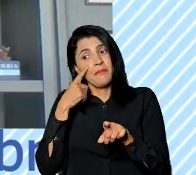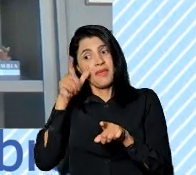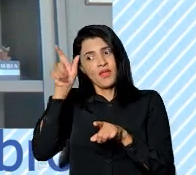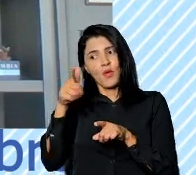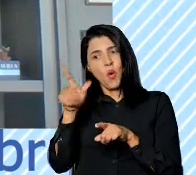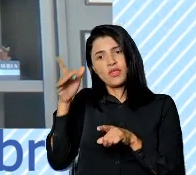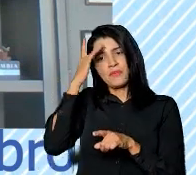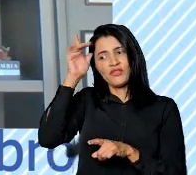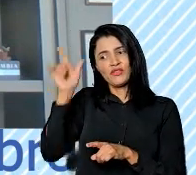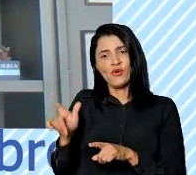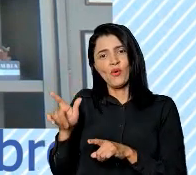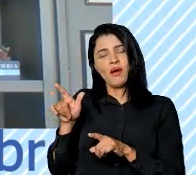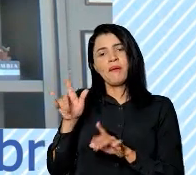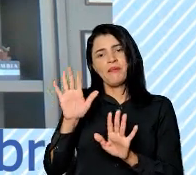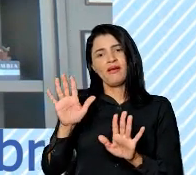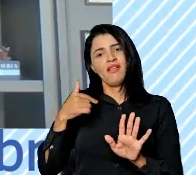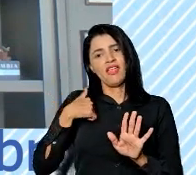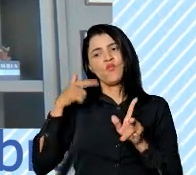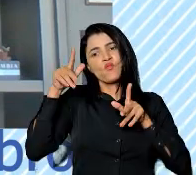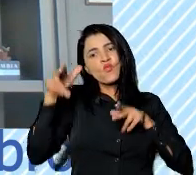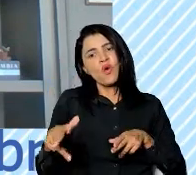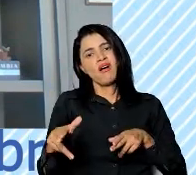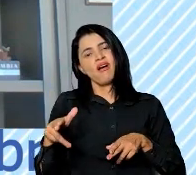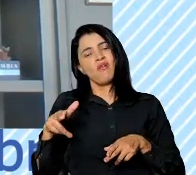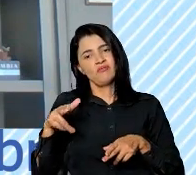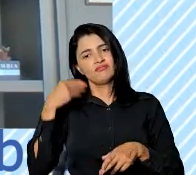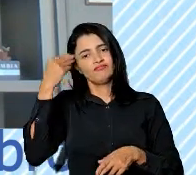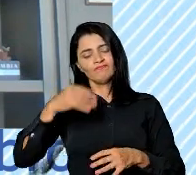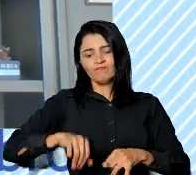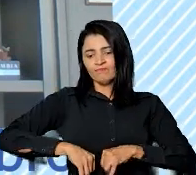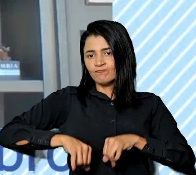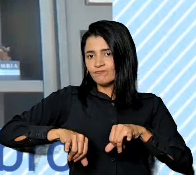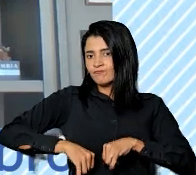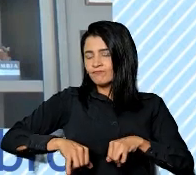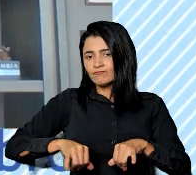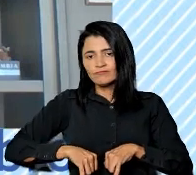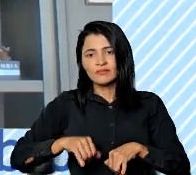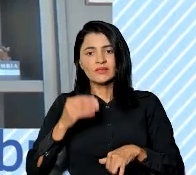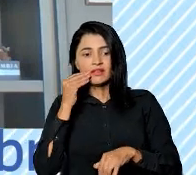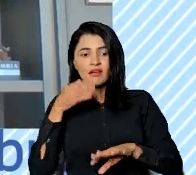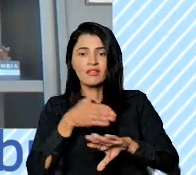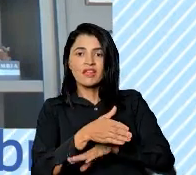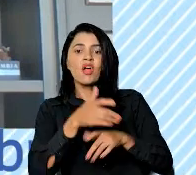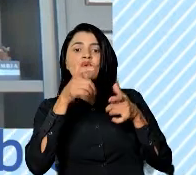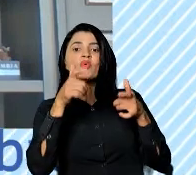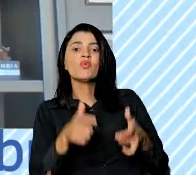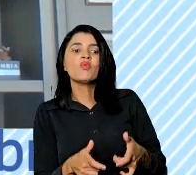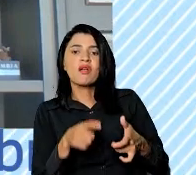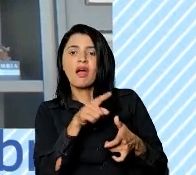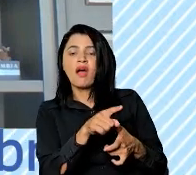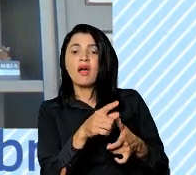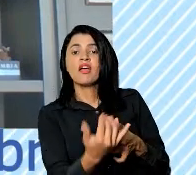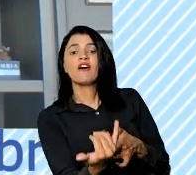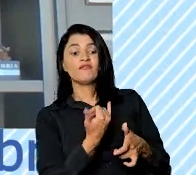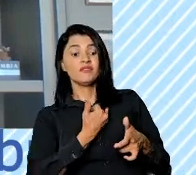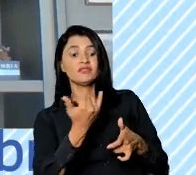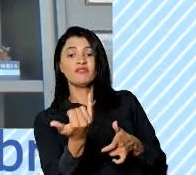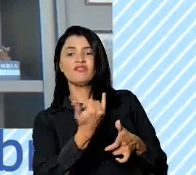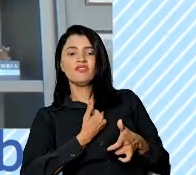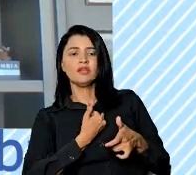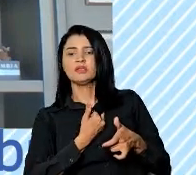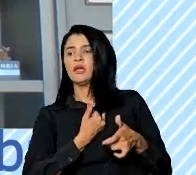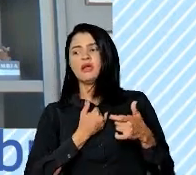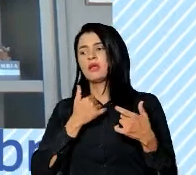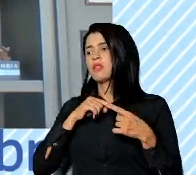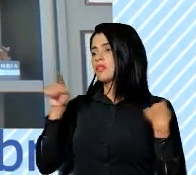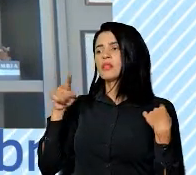também faz parte dos desafios, das dificuldades de tentar ocupar um lugar que o tempo inteiro está dizendo para você que aquele não é o